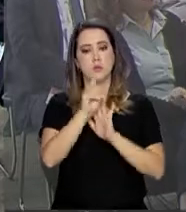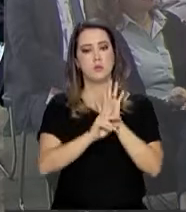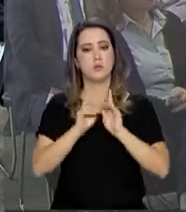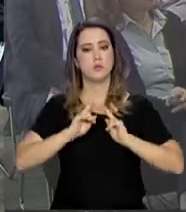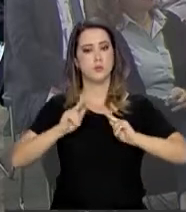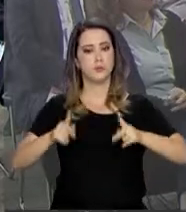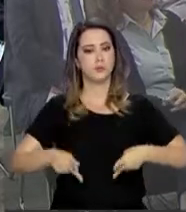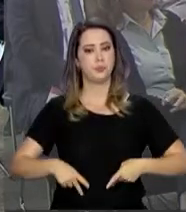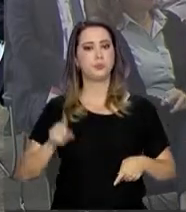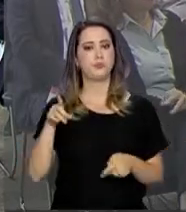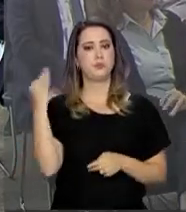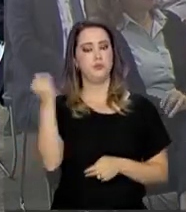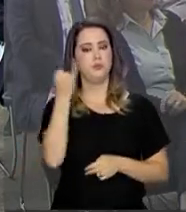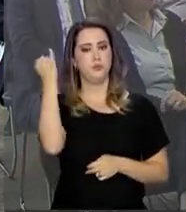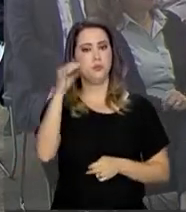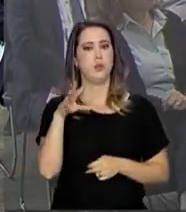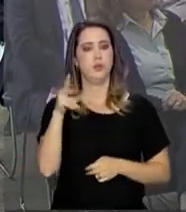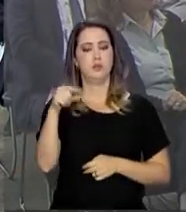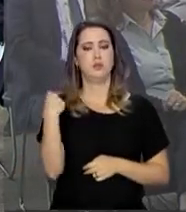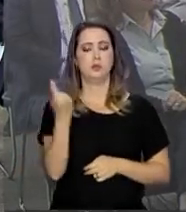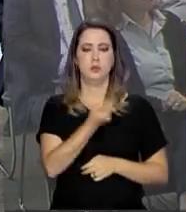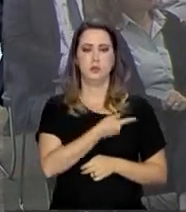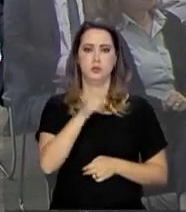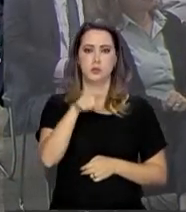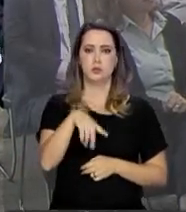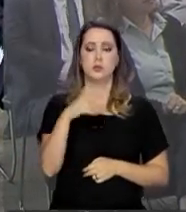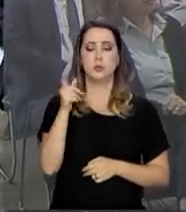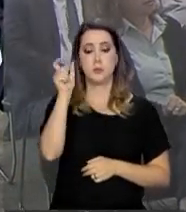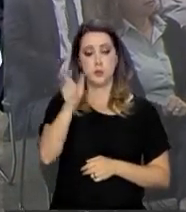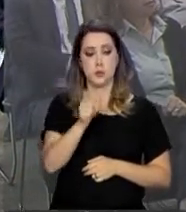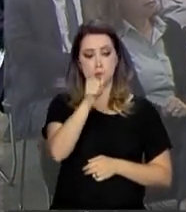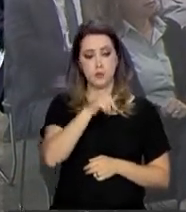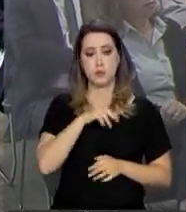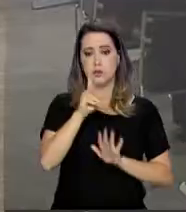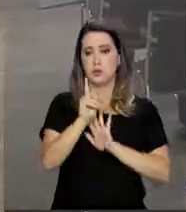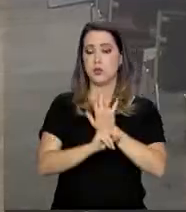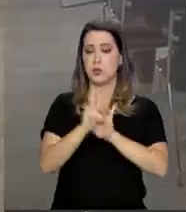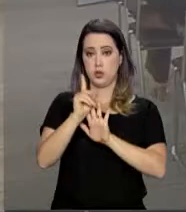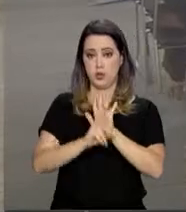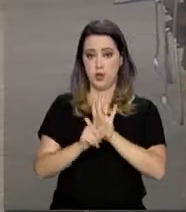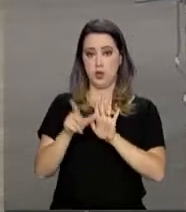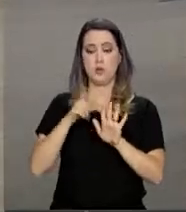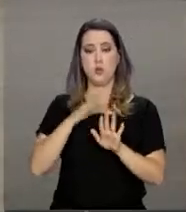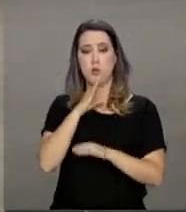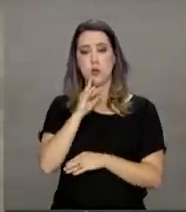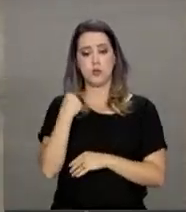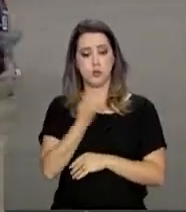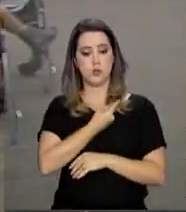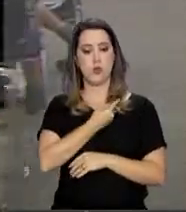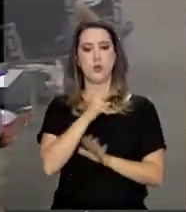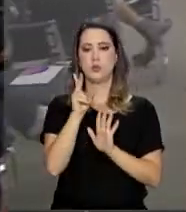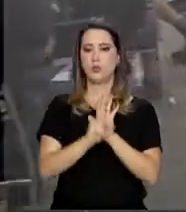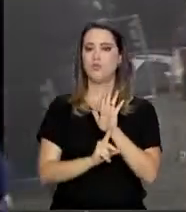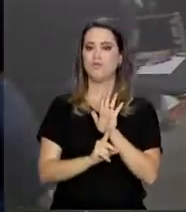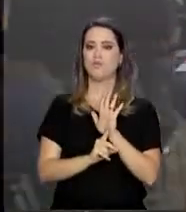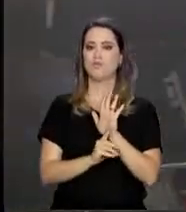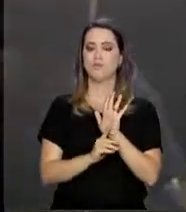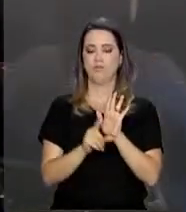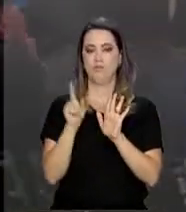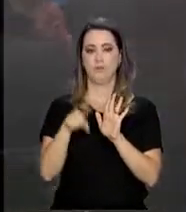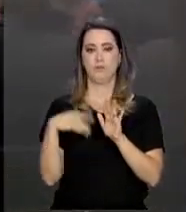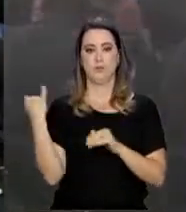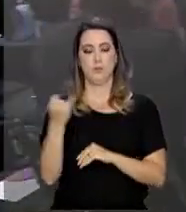é importante que todos nós que somos sujeitos de direitos humanos conheçamos os nossos direitos então é